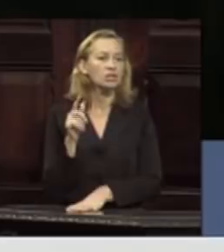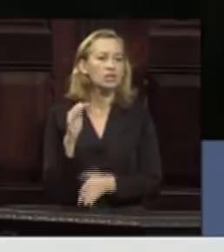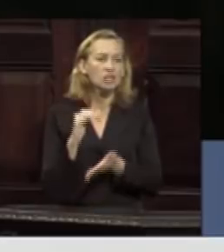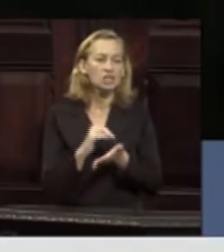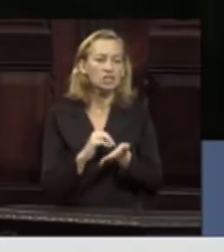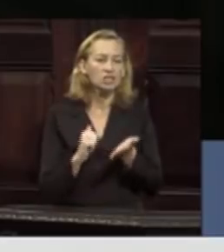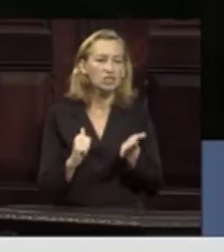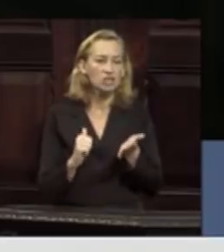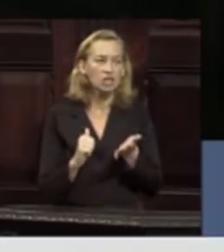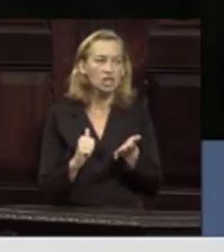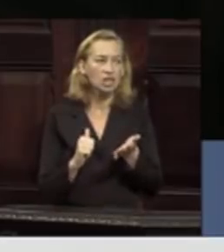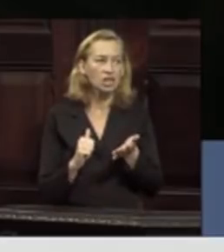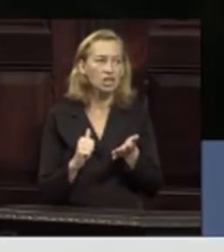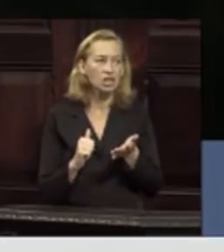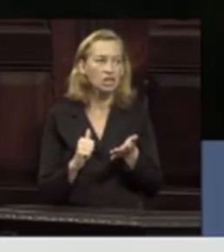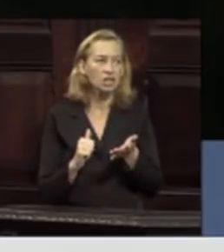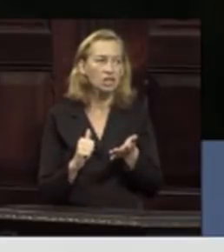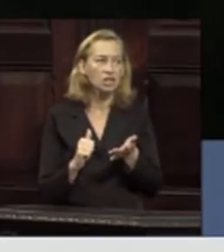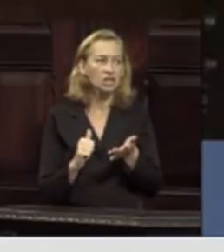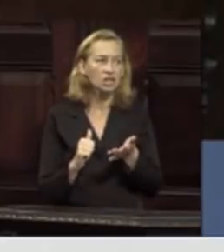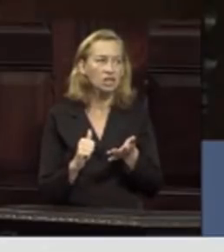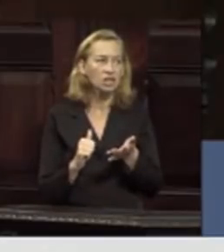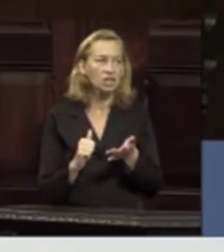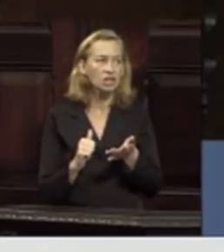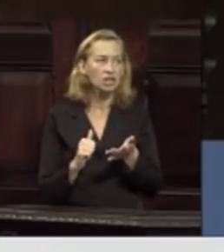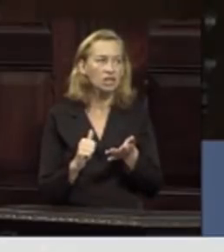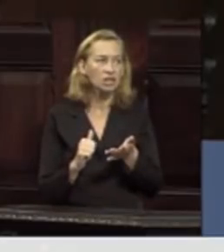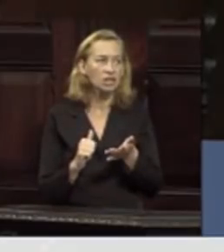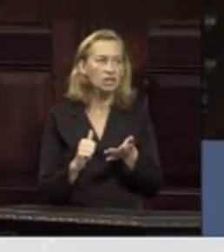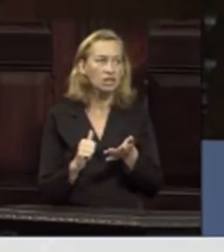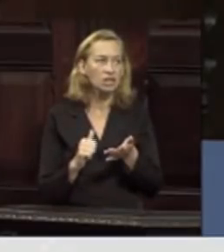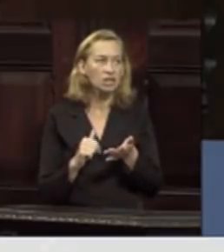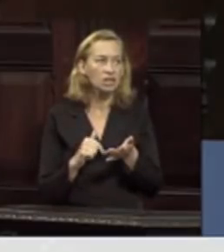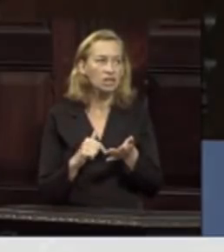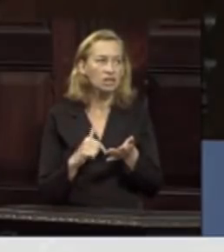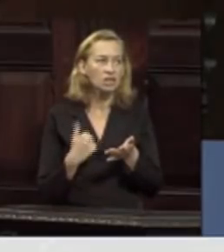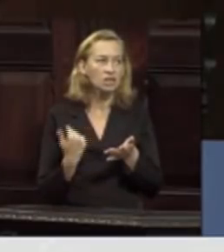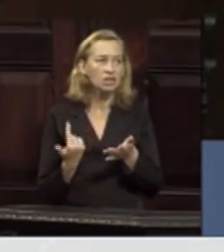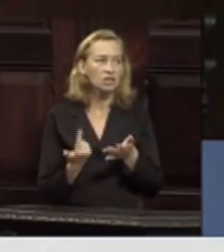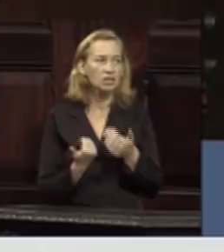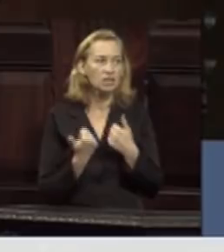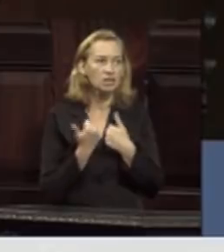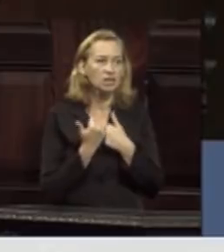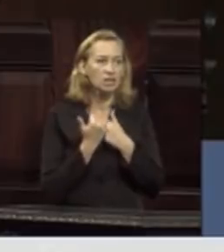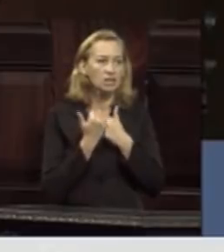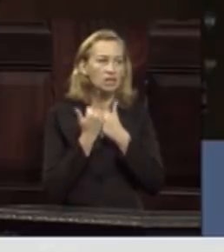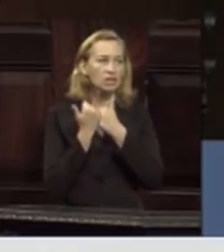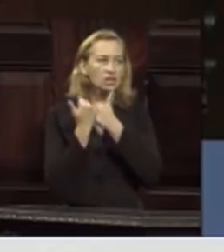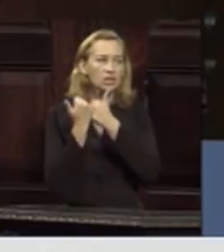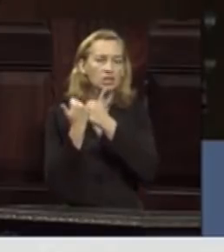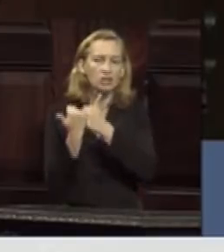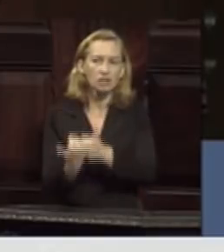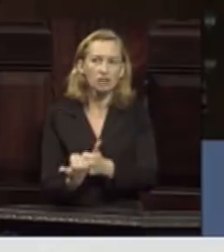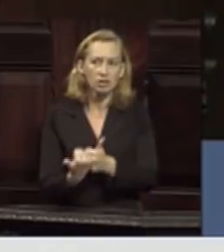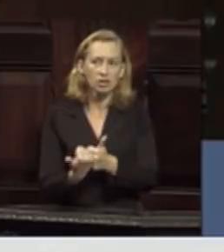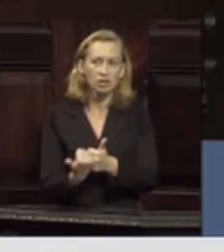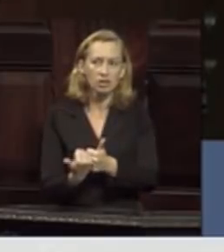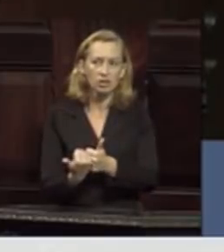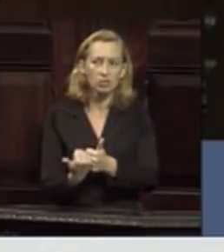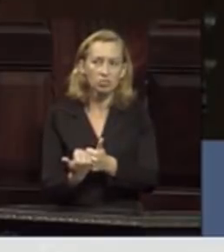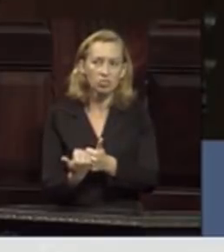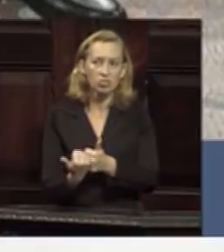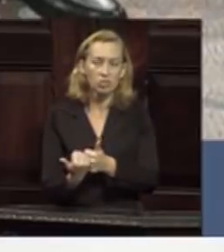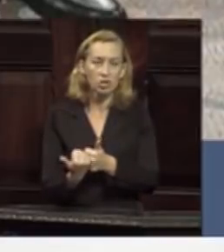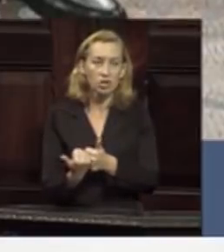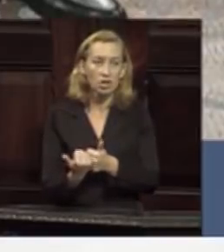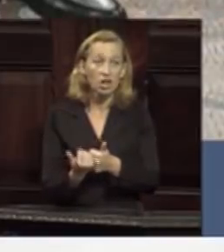temos já... Para que a gente possa... A CPI de Vossa Excelência para apurar a sonegação fiscal. Mas